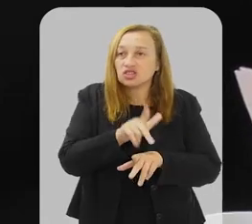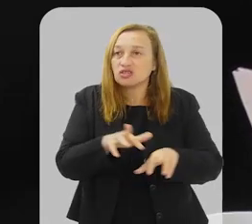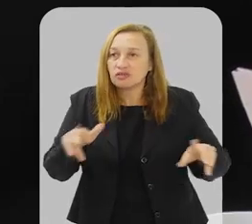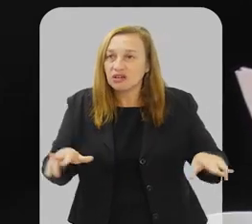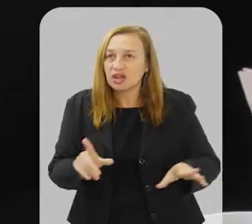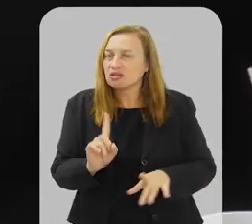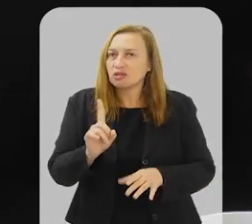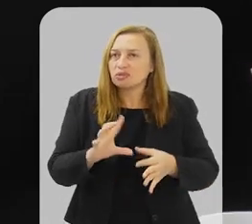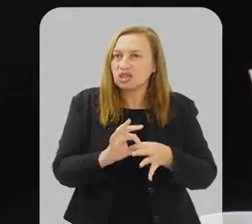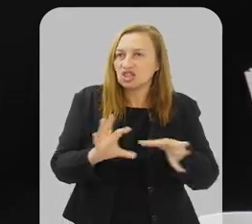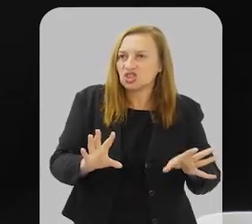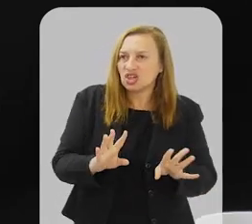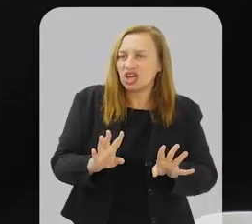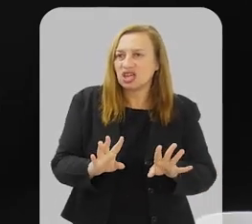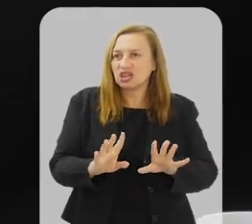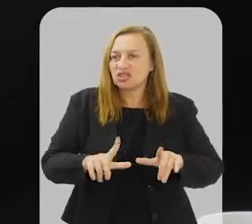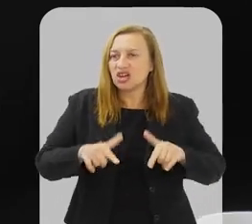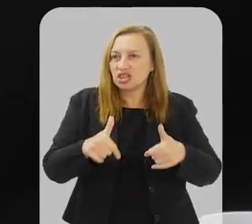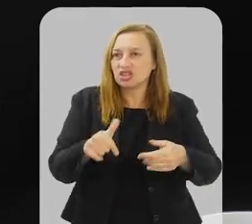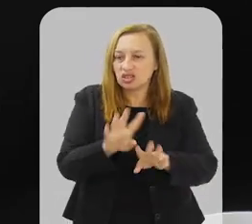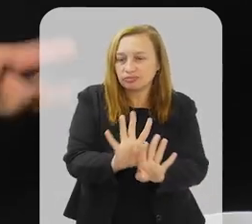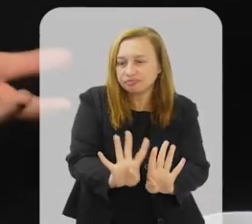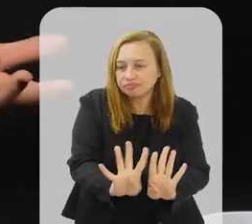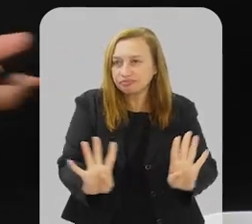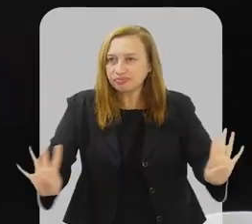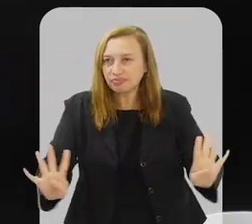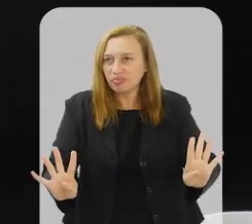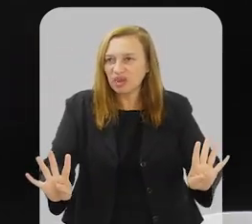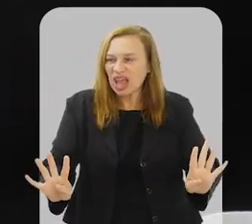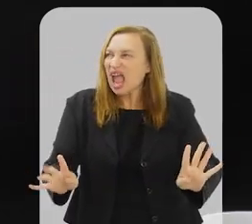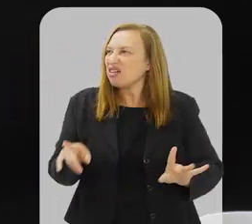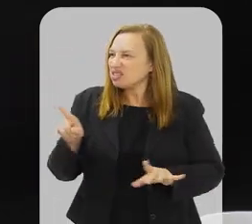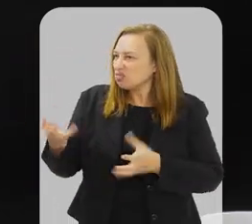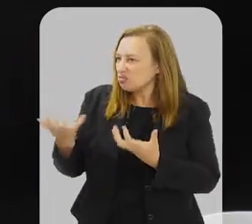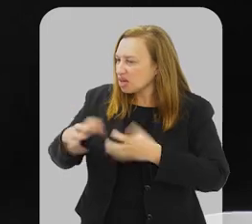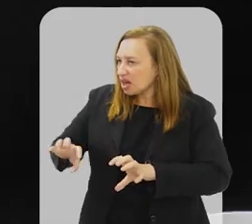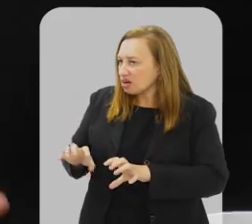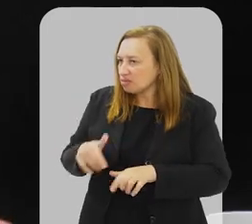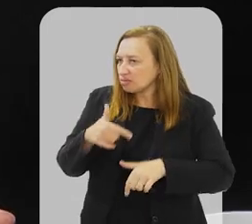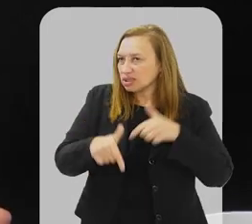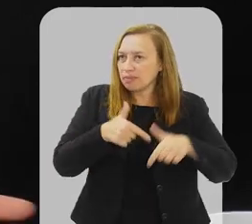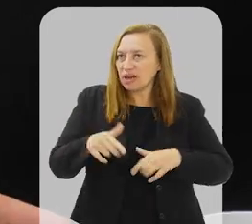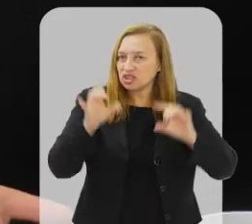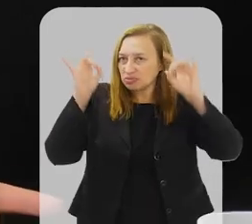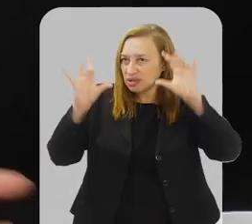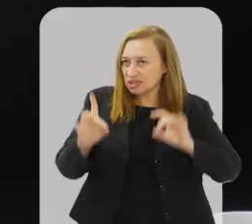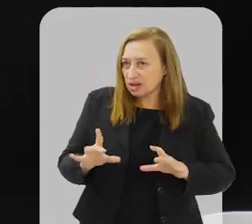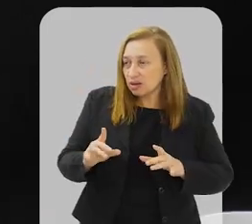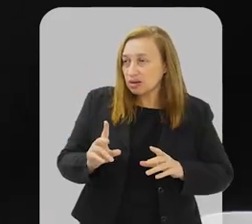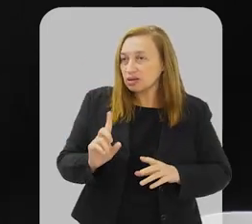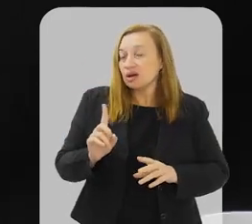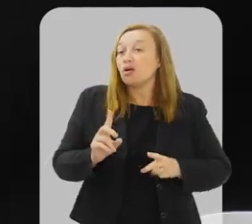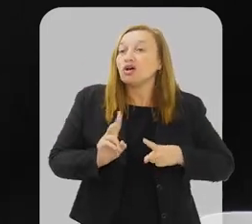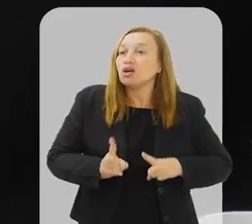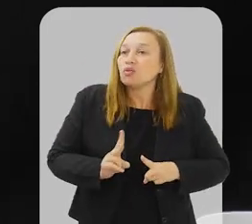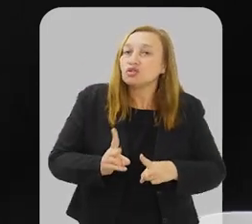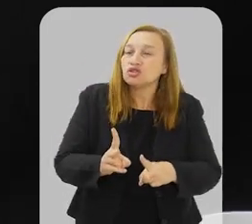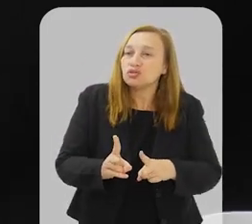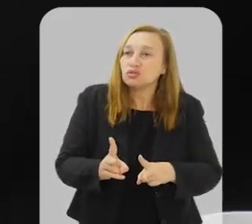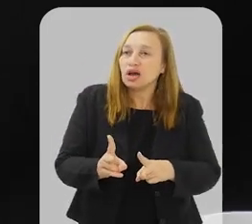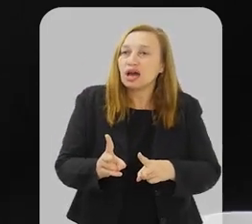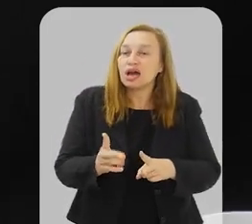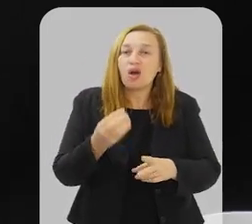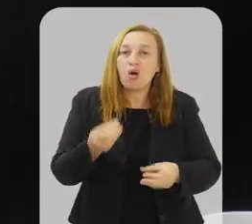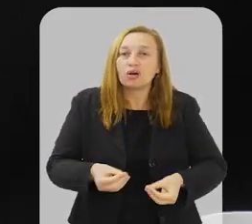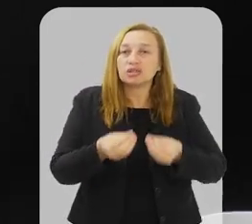não deixei de fazer comissão de frente no acesso que você não quer ter o trabalho especial e vai ter um acesso que é bem mais difícil para continuar